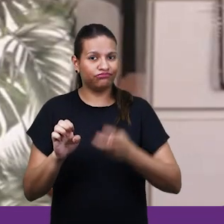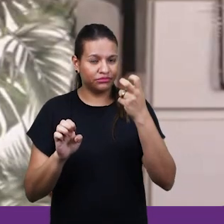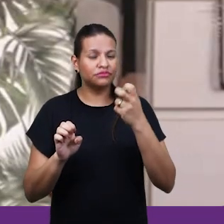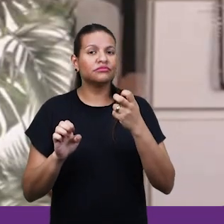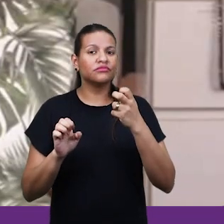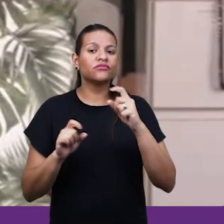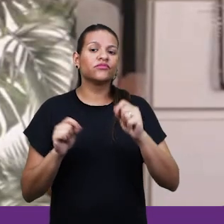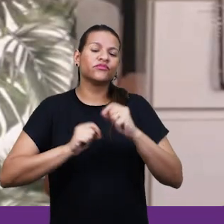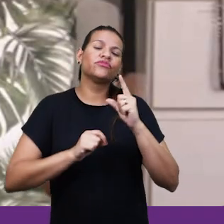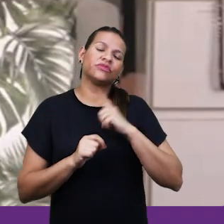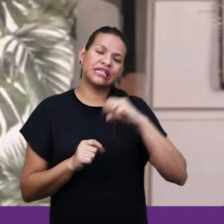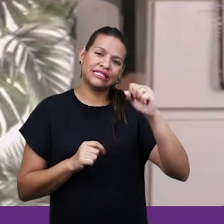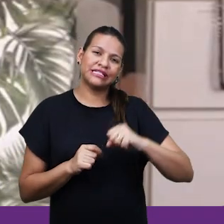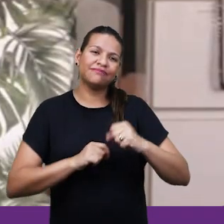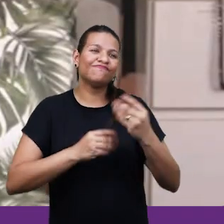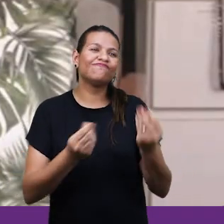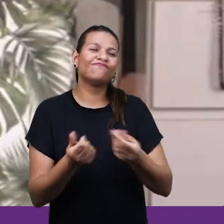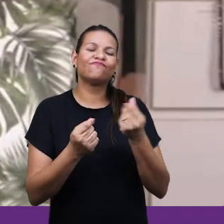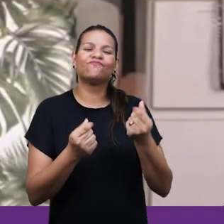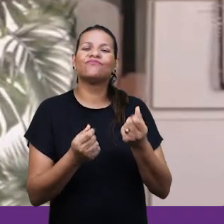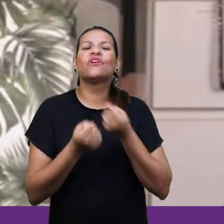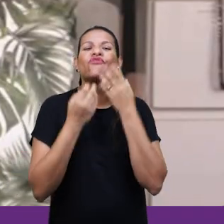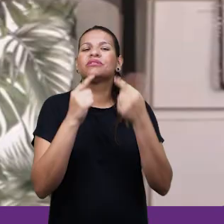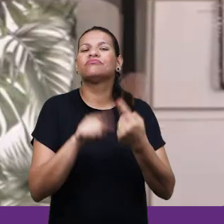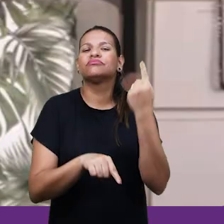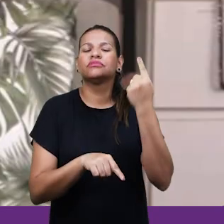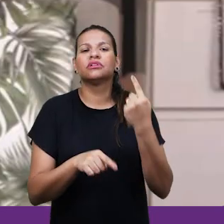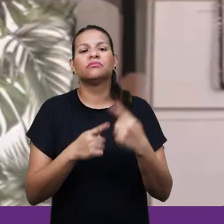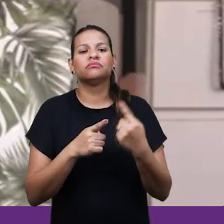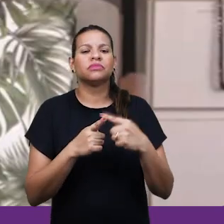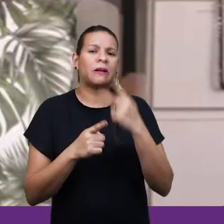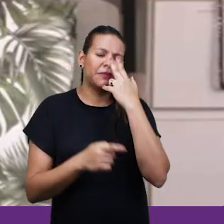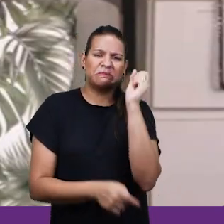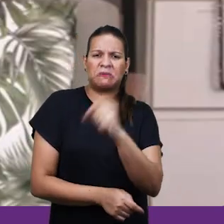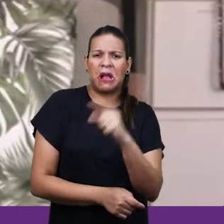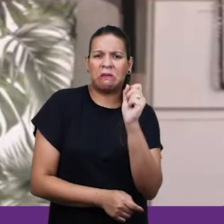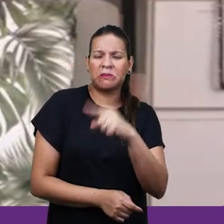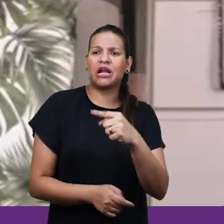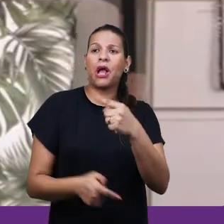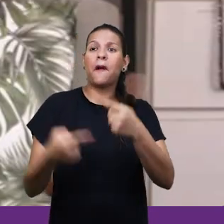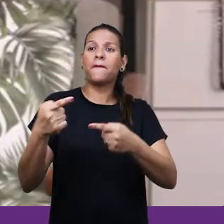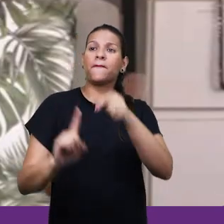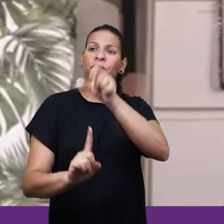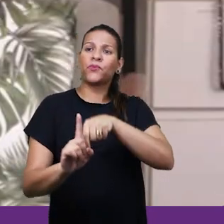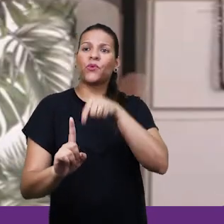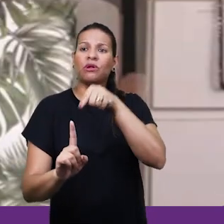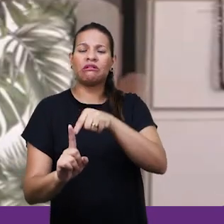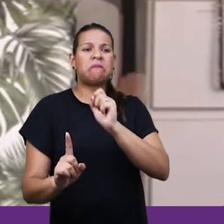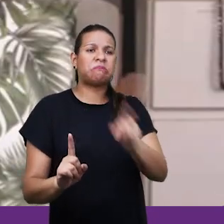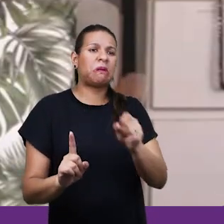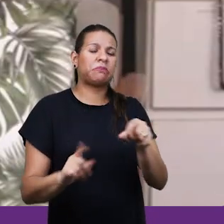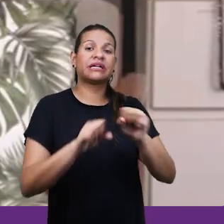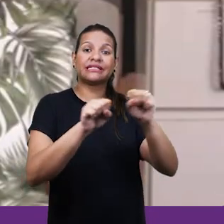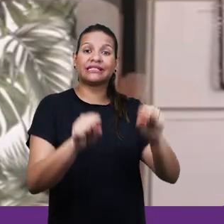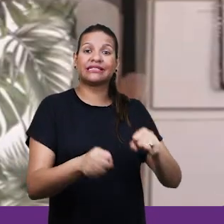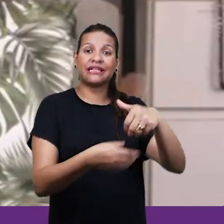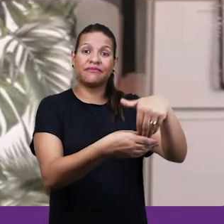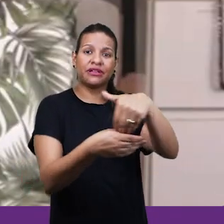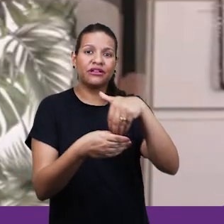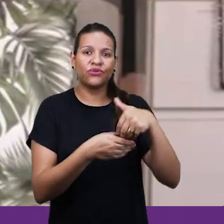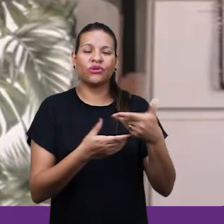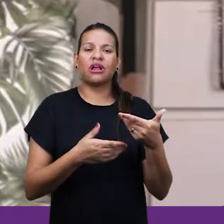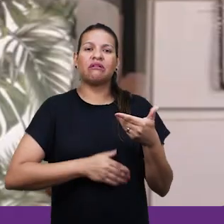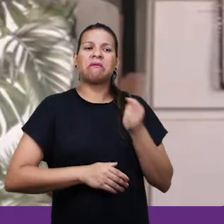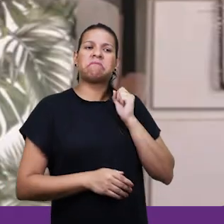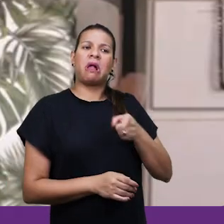conteúdo desinformativo o ataque não a políticos, adversários, mas ao sistema eleitoral, né? A justiça eleitoral, as urnas, né?